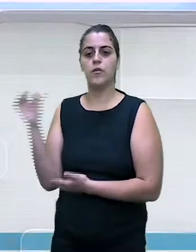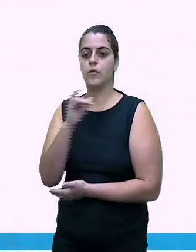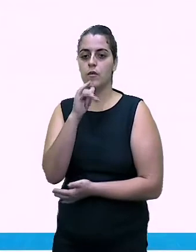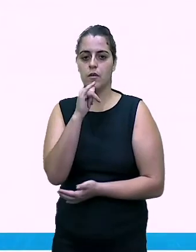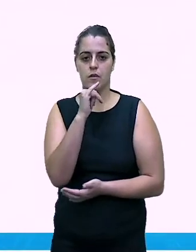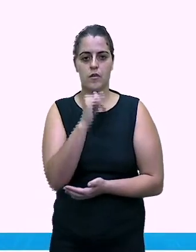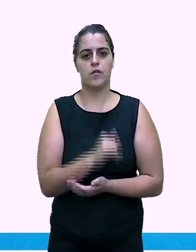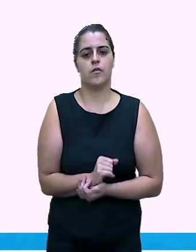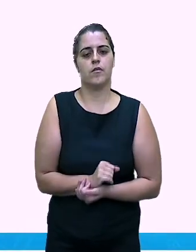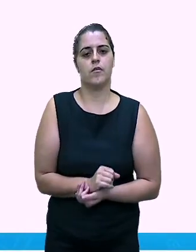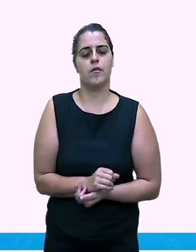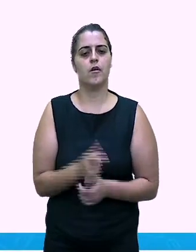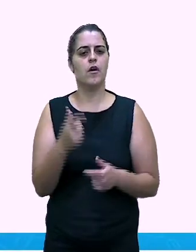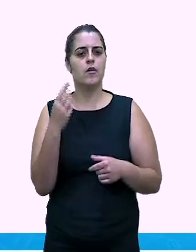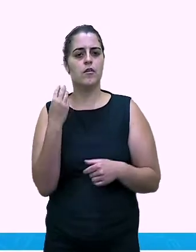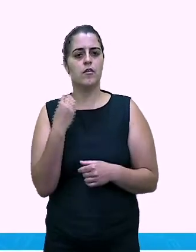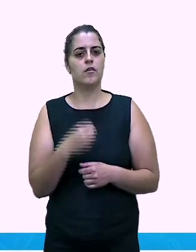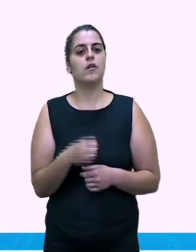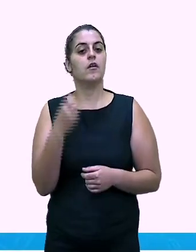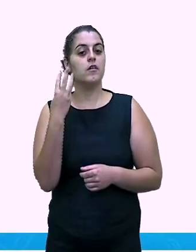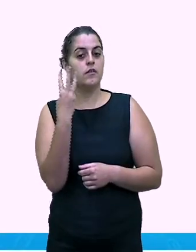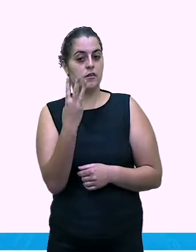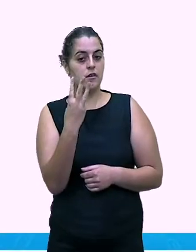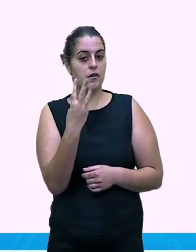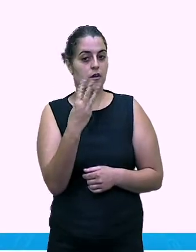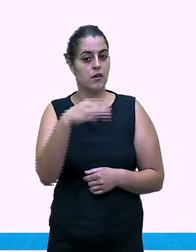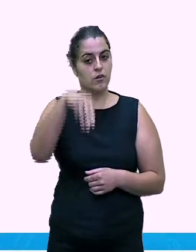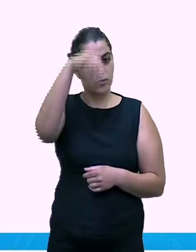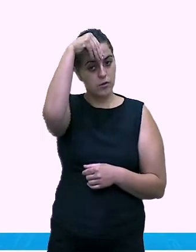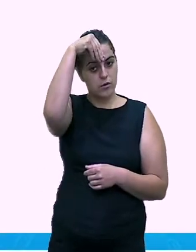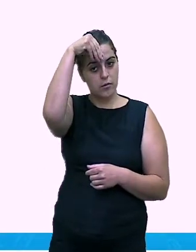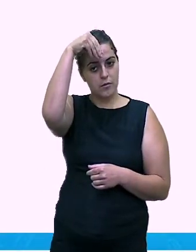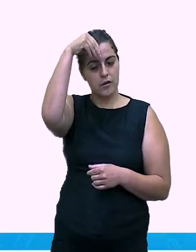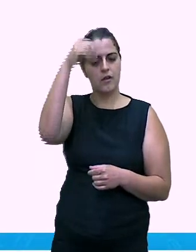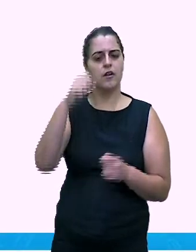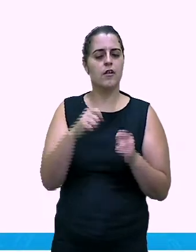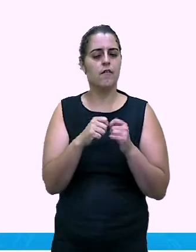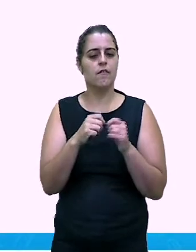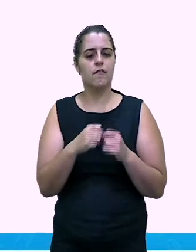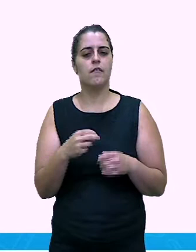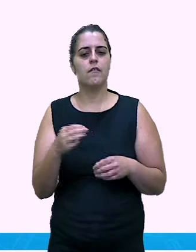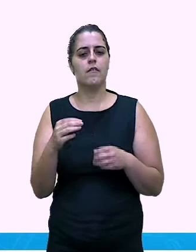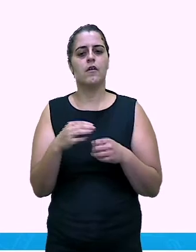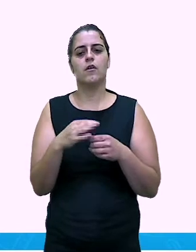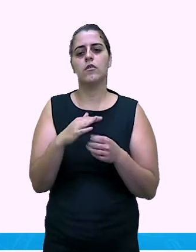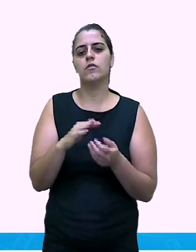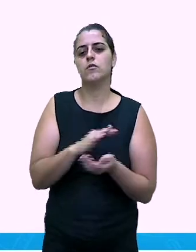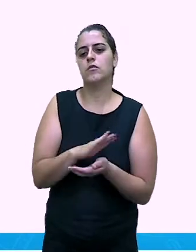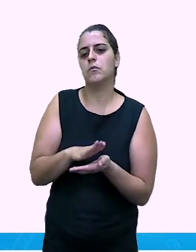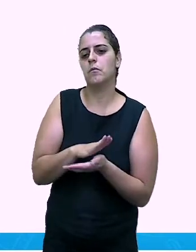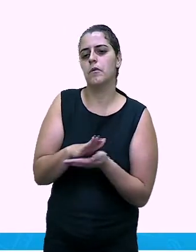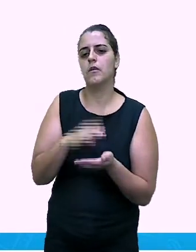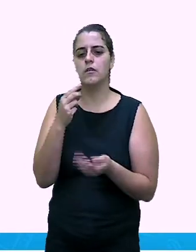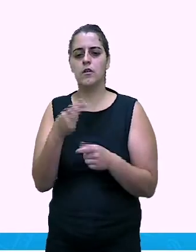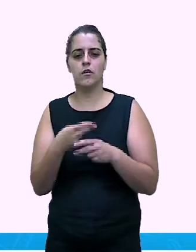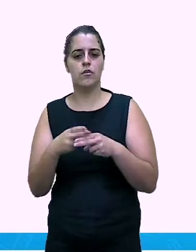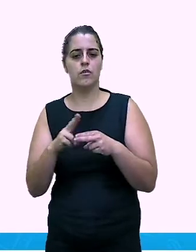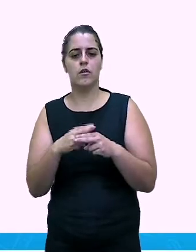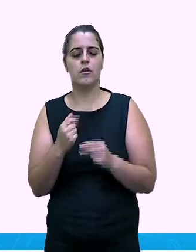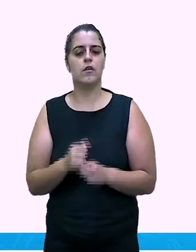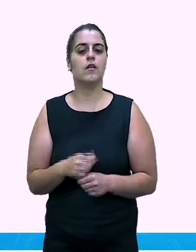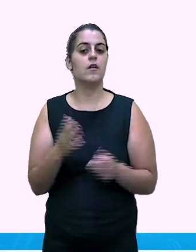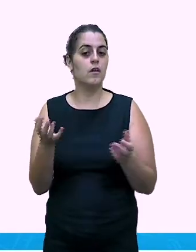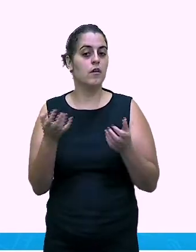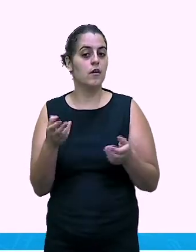hipotética. A tia aí tem 3 sobrinhas, né? E aí ela fez aí vários brigadeiros. E ela queria dividir